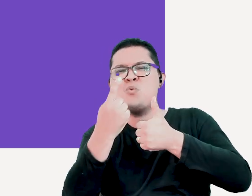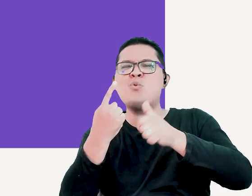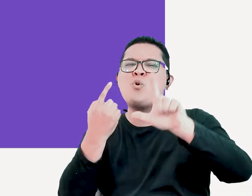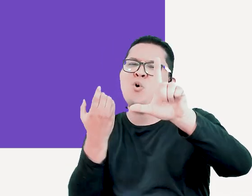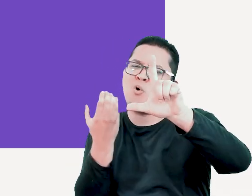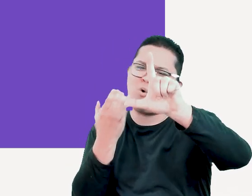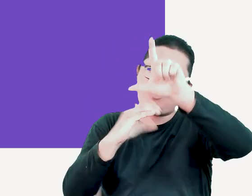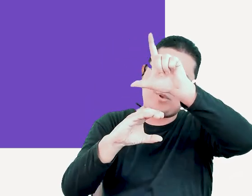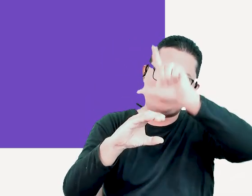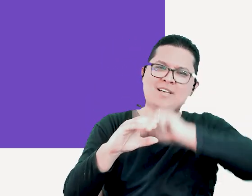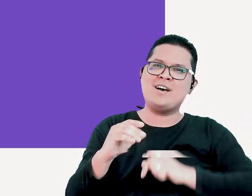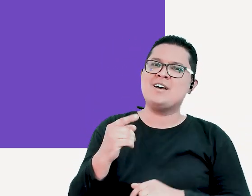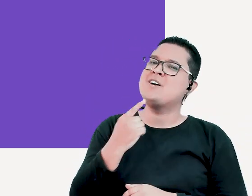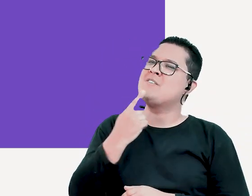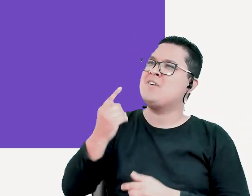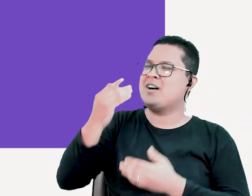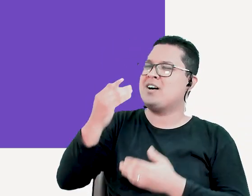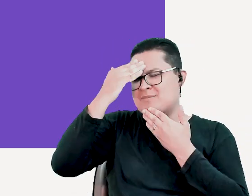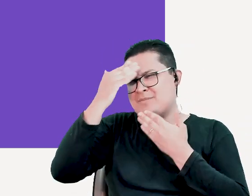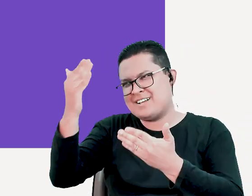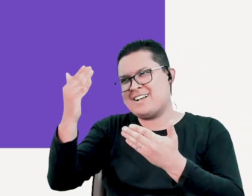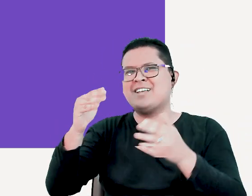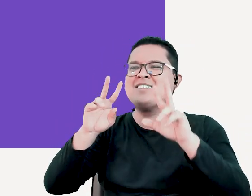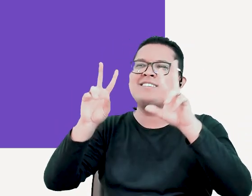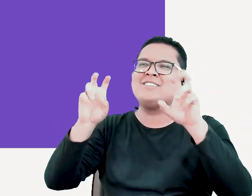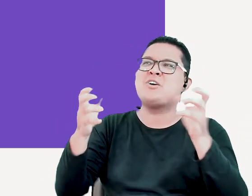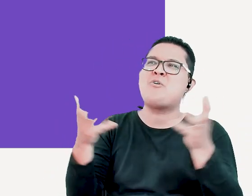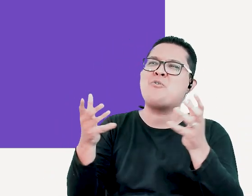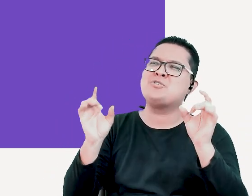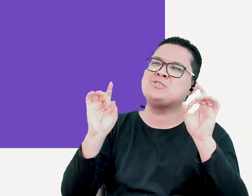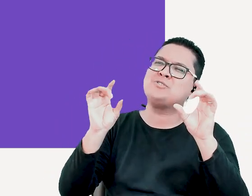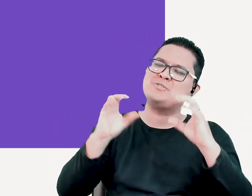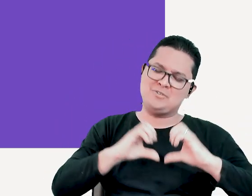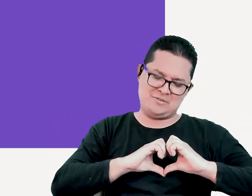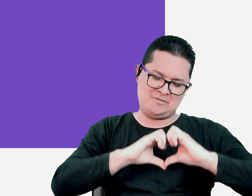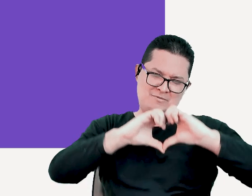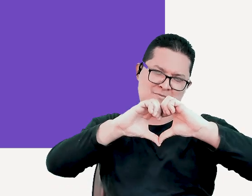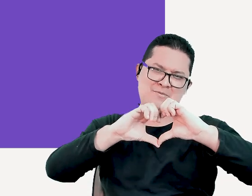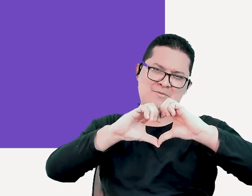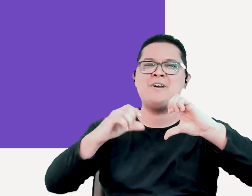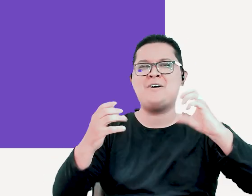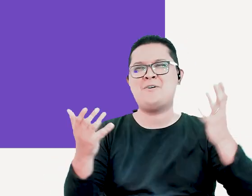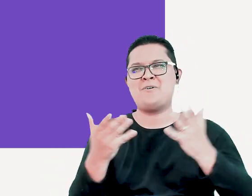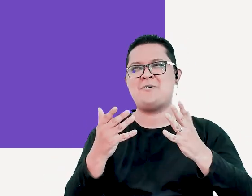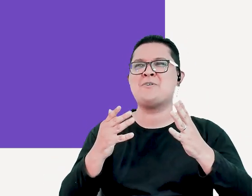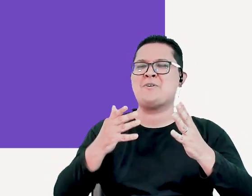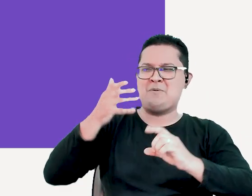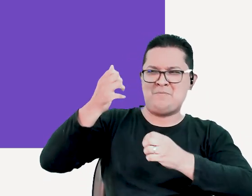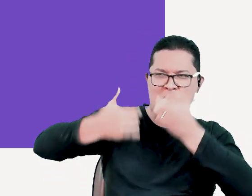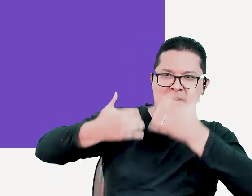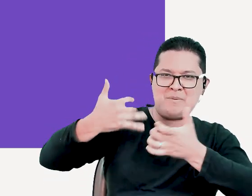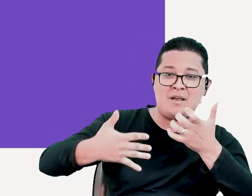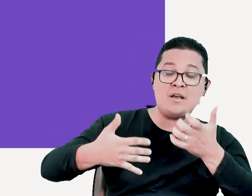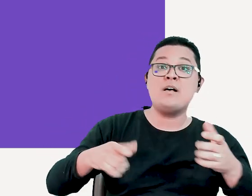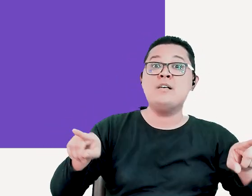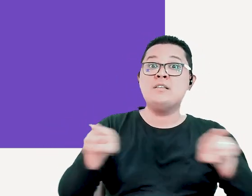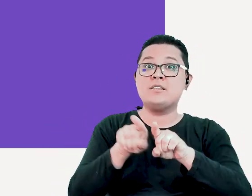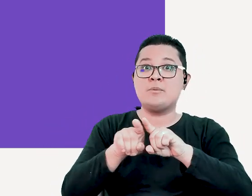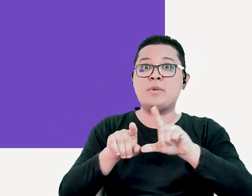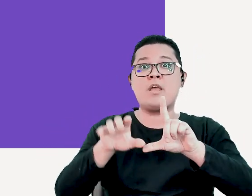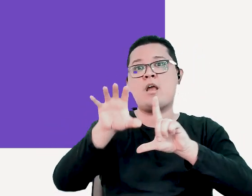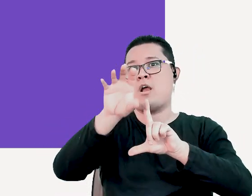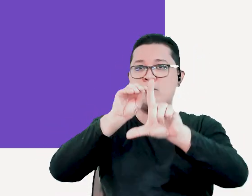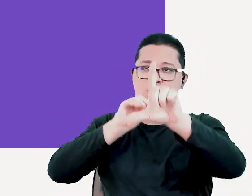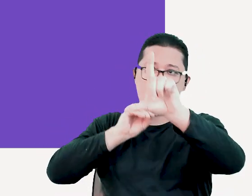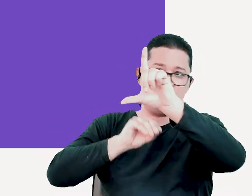Thaís, agradecendo esse conteúdo maravilhoso que ela trouxe aqui de coração para gente. Compartilhe esse vídeo com as pessoas que trabalham com